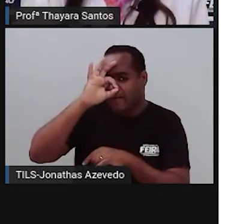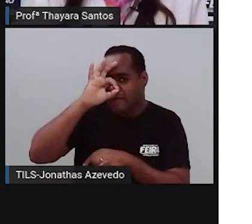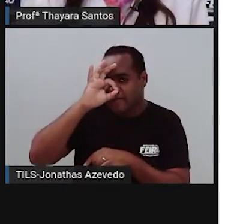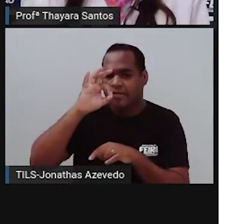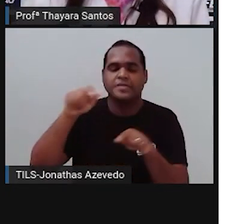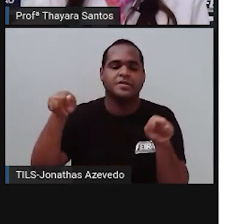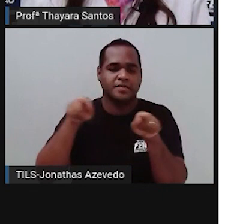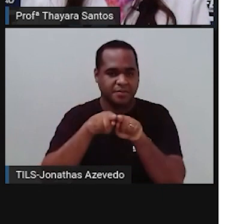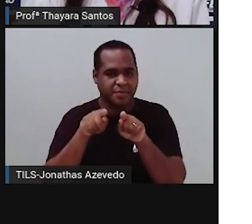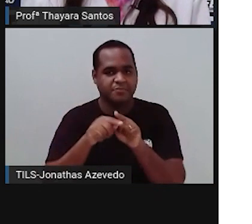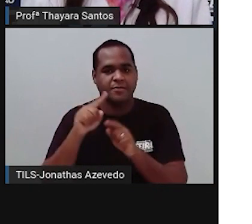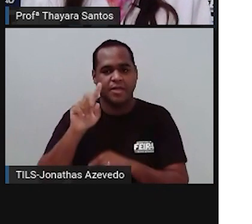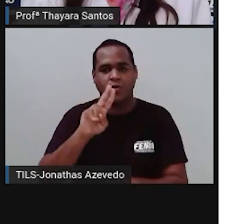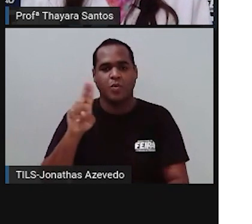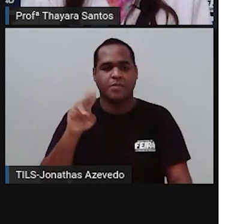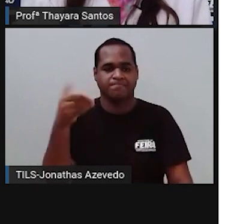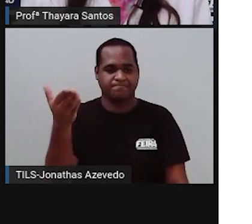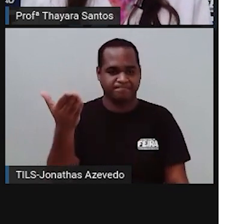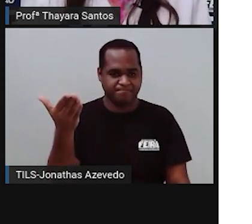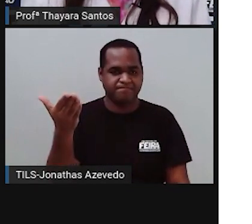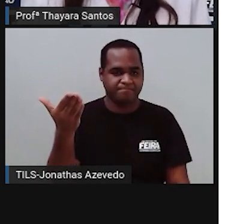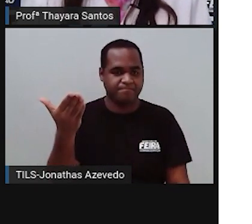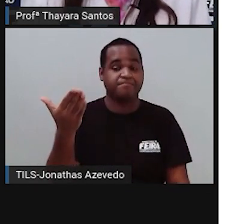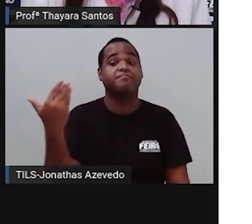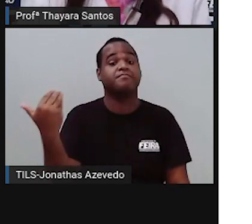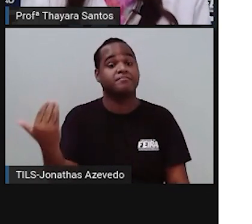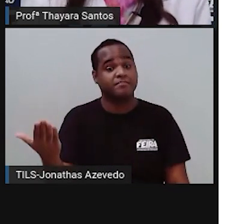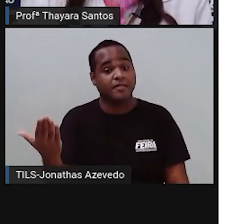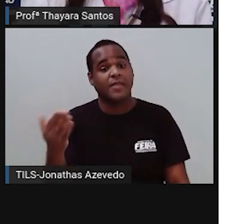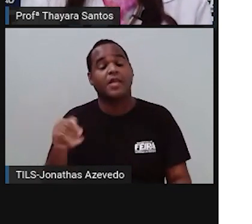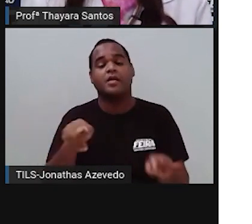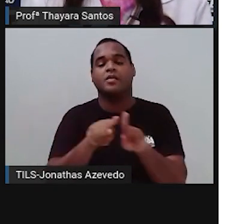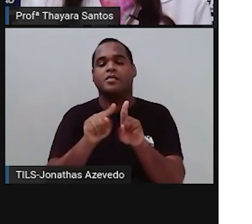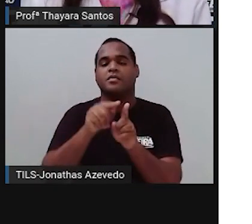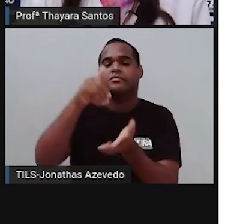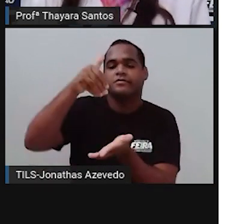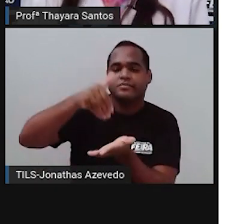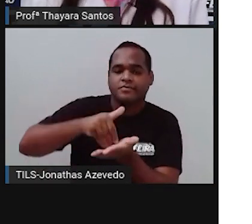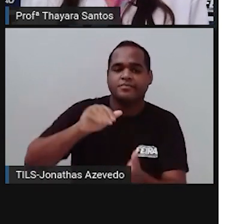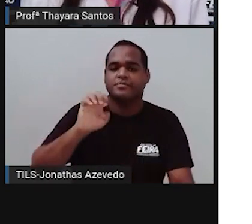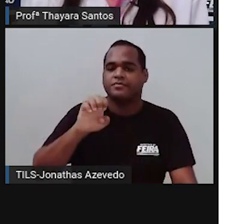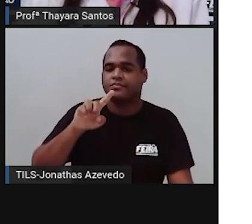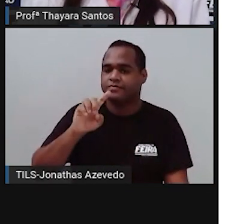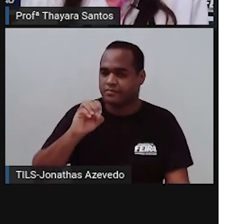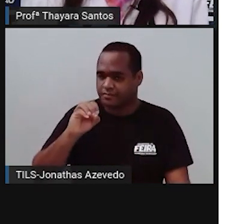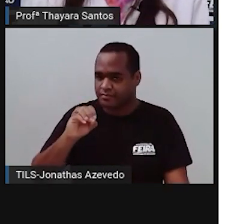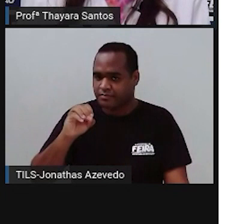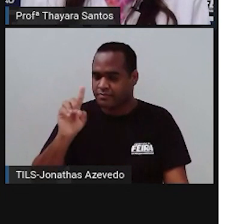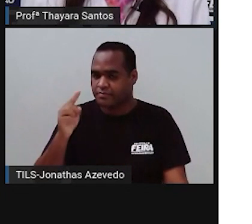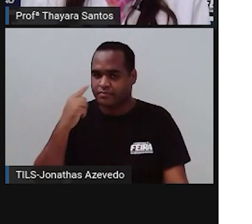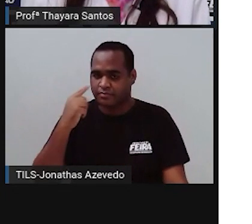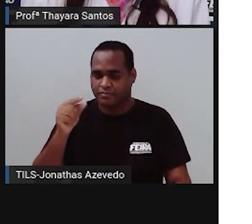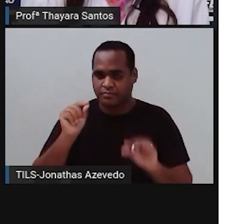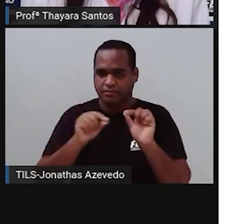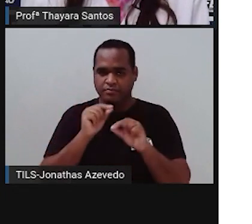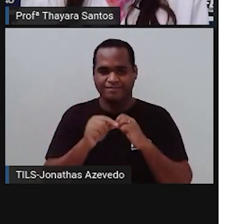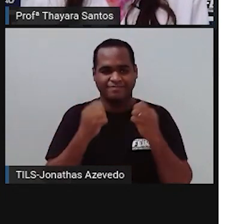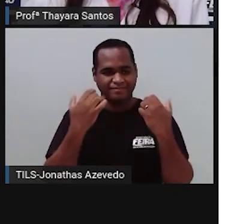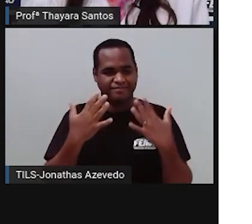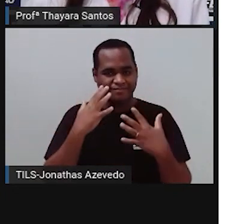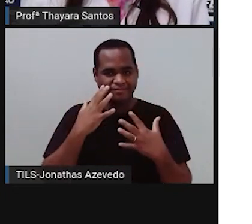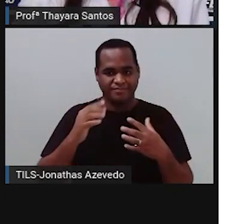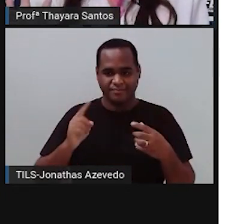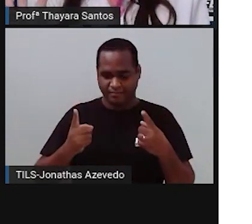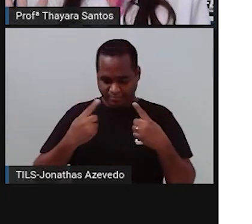da mesoderme. E, por fim, a endoderme, ela dá origem ao epitélio de revestimento do trato